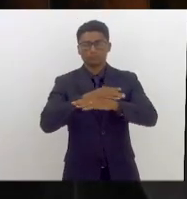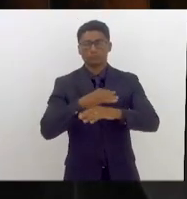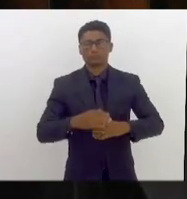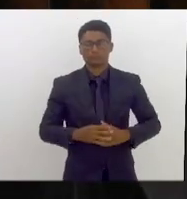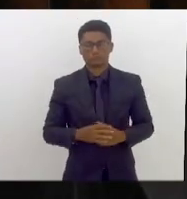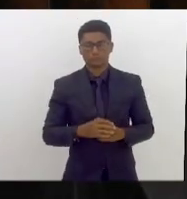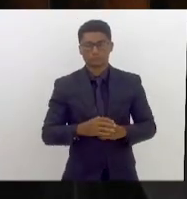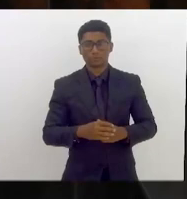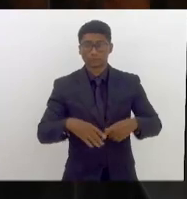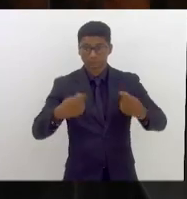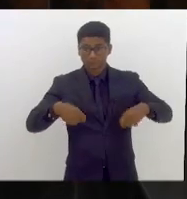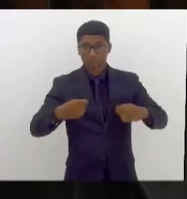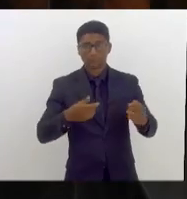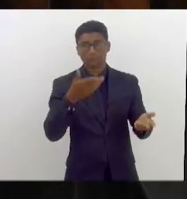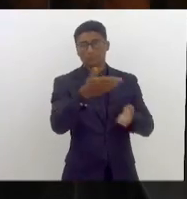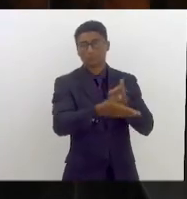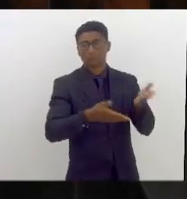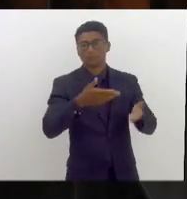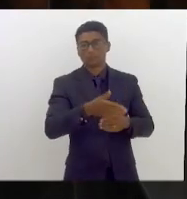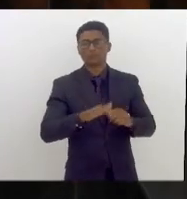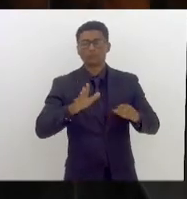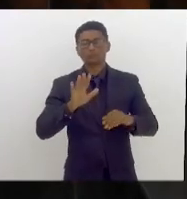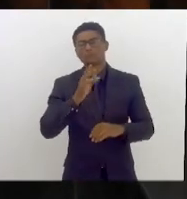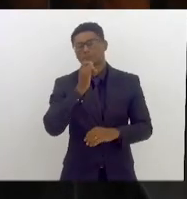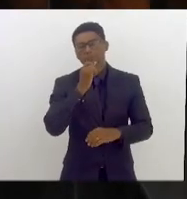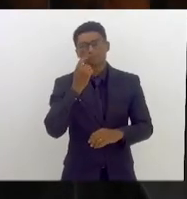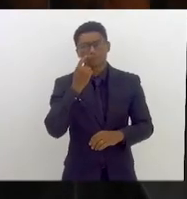a pão de ló. Mas vejamos aqui.